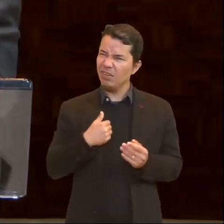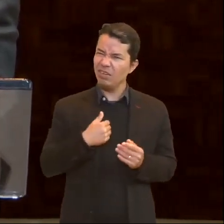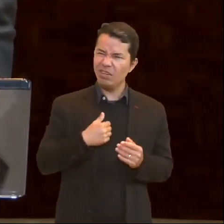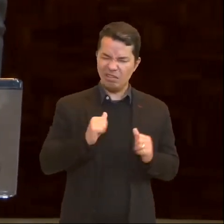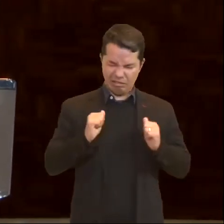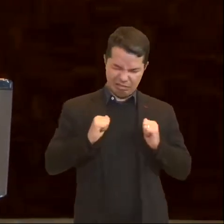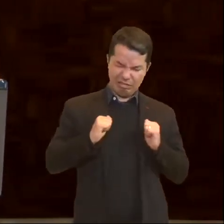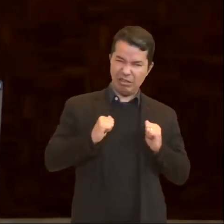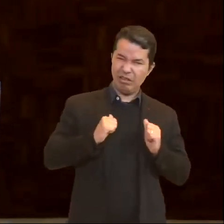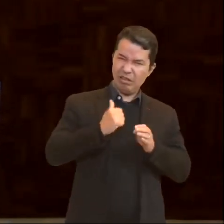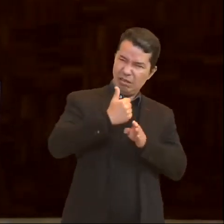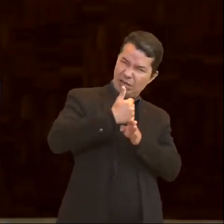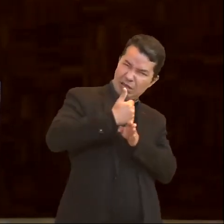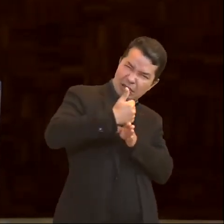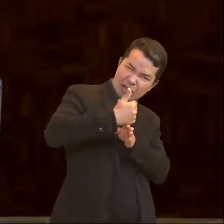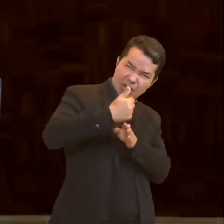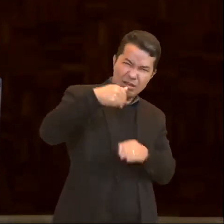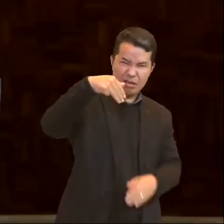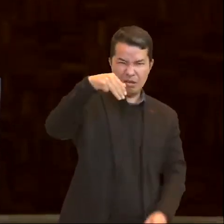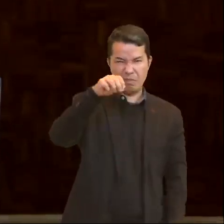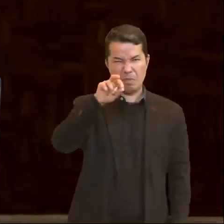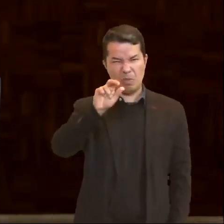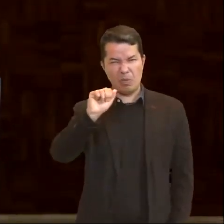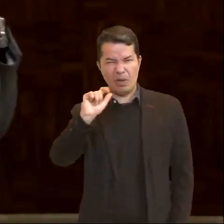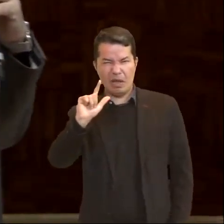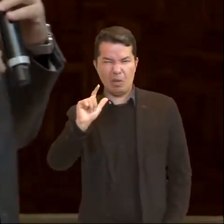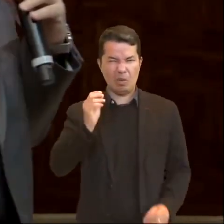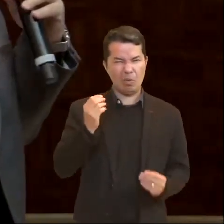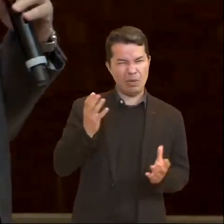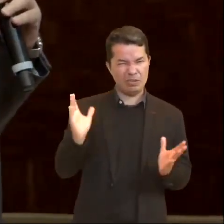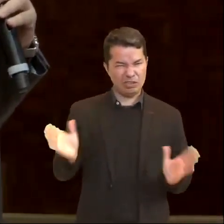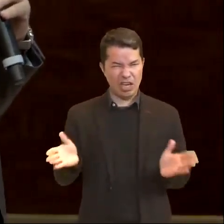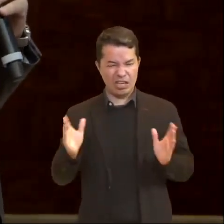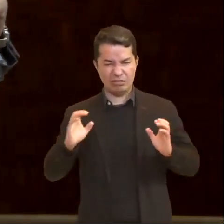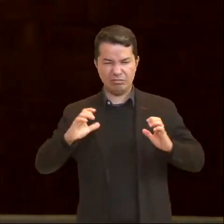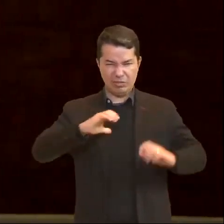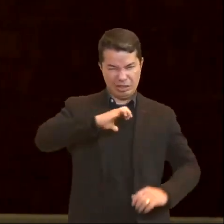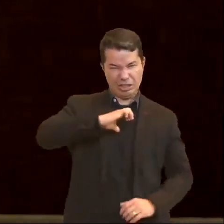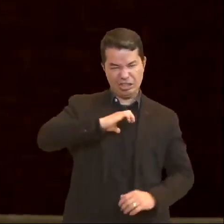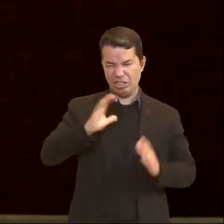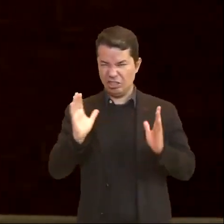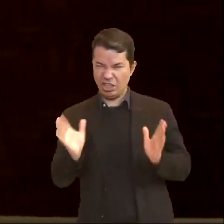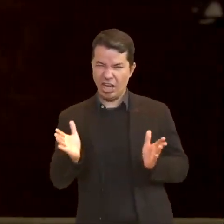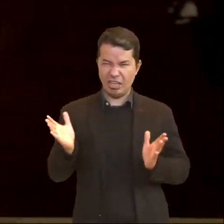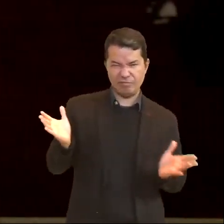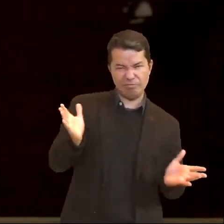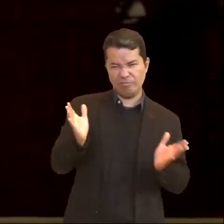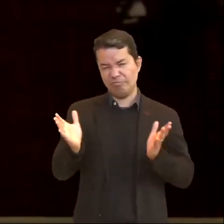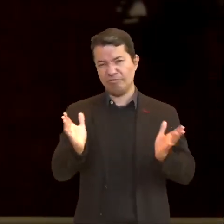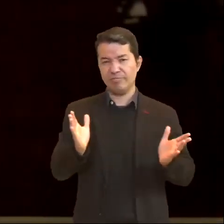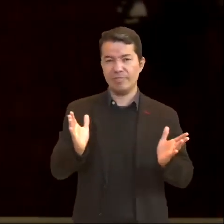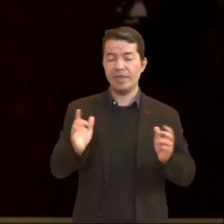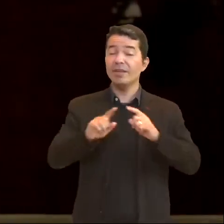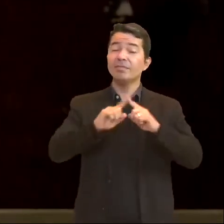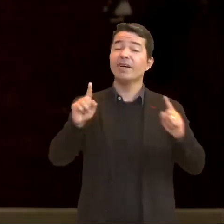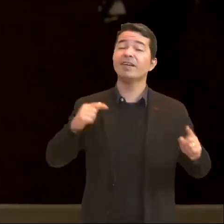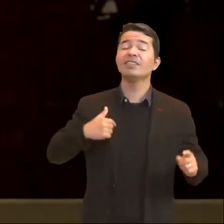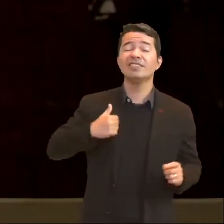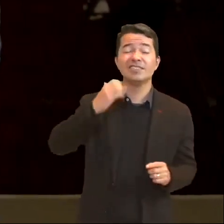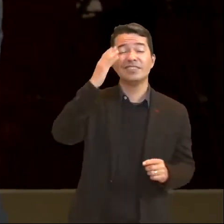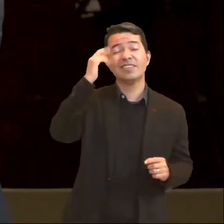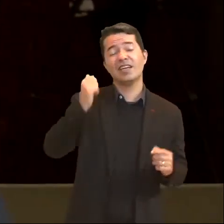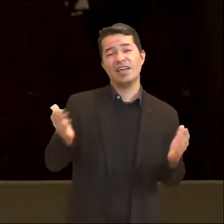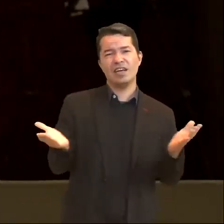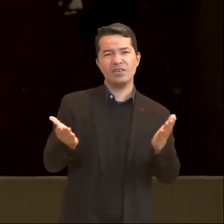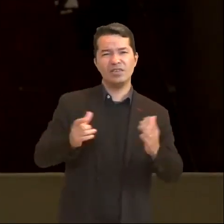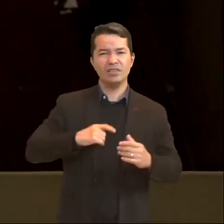conformar com a moral que você tem? Eu estava estudando esse texto e me veio à mente alguma coisa que é muito comum nos dias de